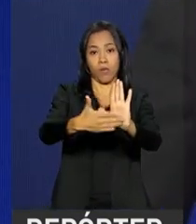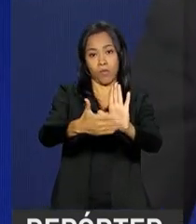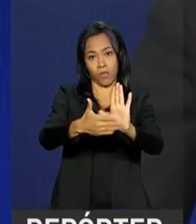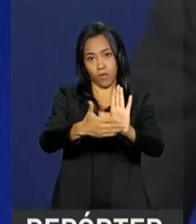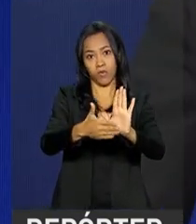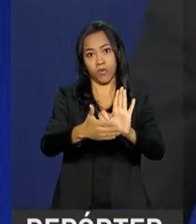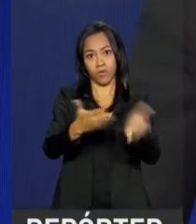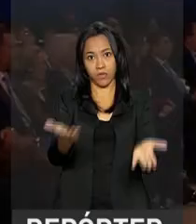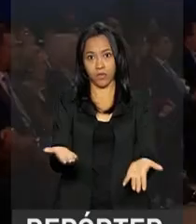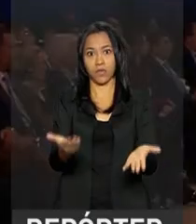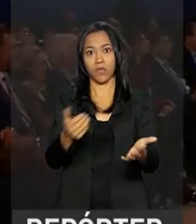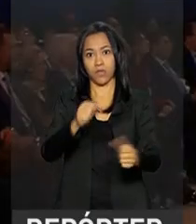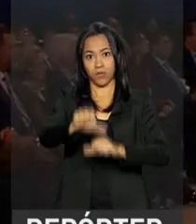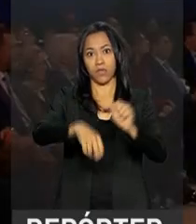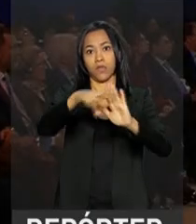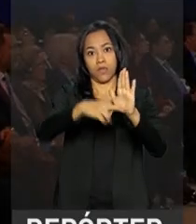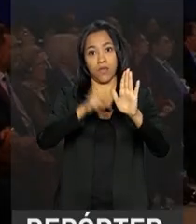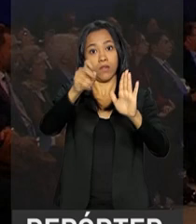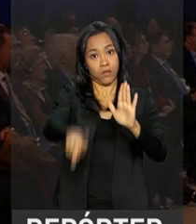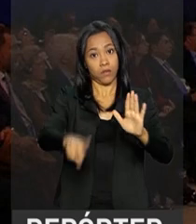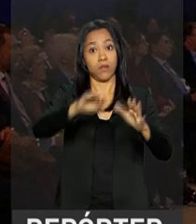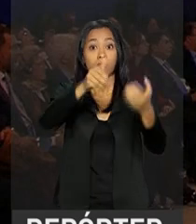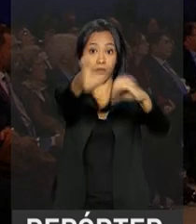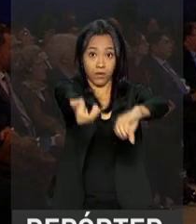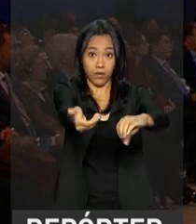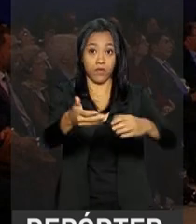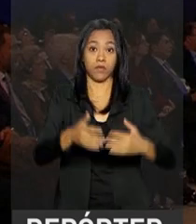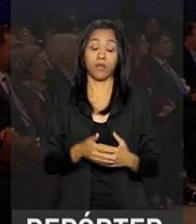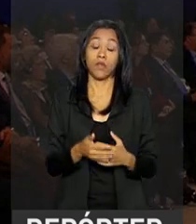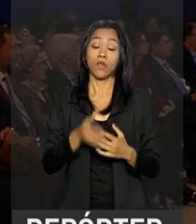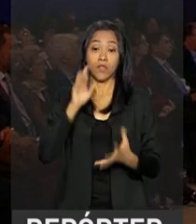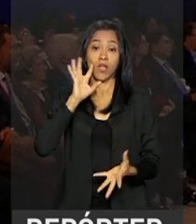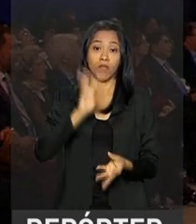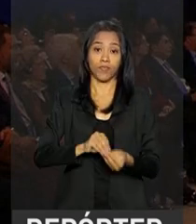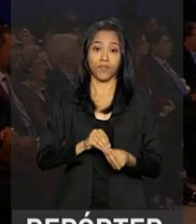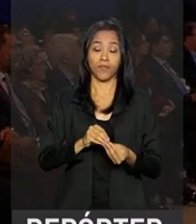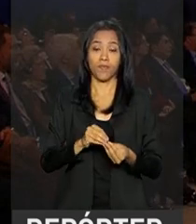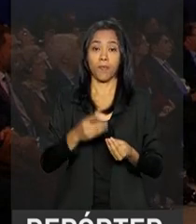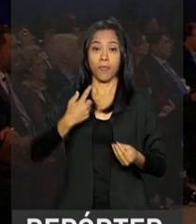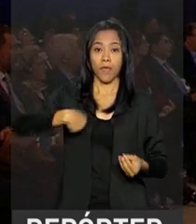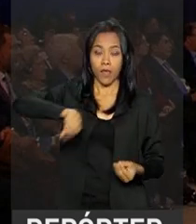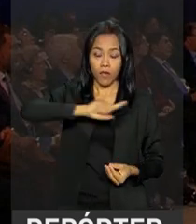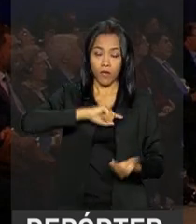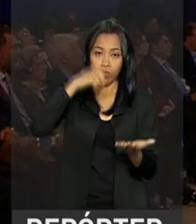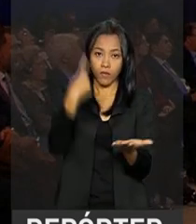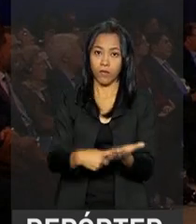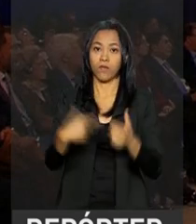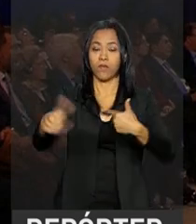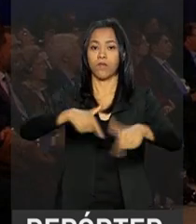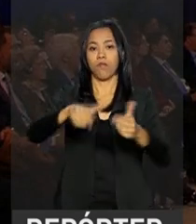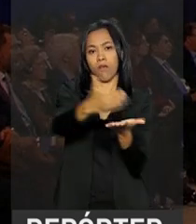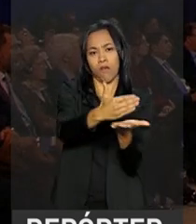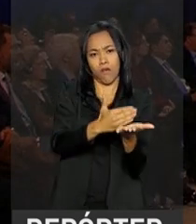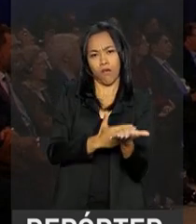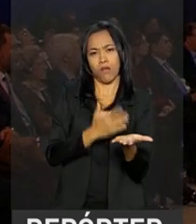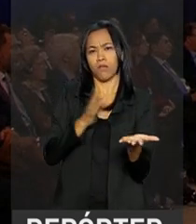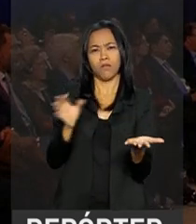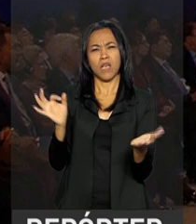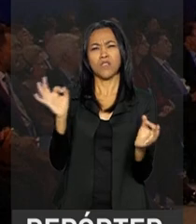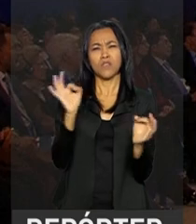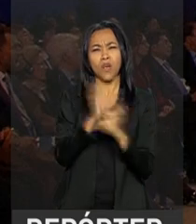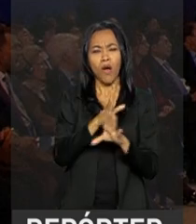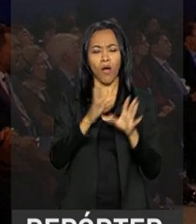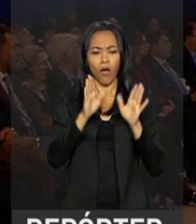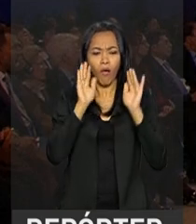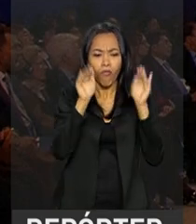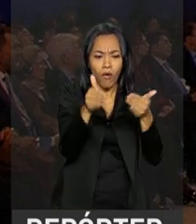que ali está. E devo até dizer, já concluindo, que a nossa agenda não se esgota na Previdência.